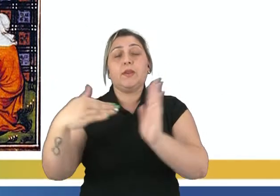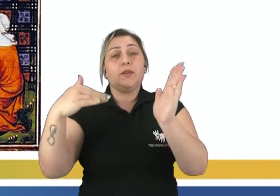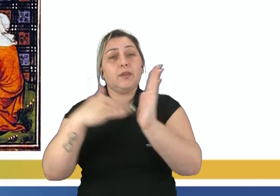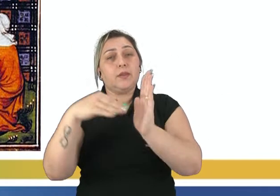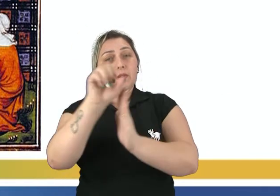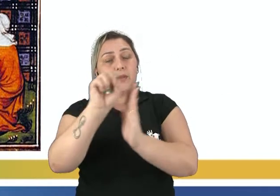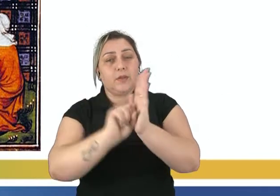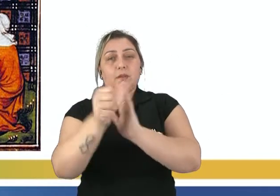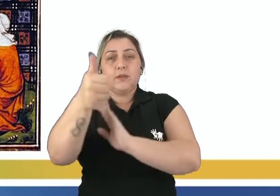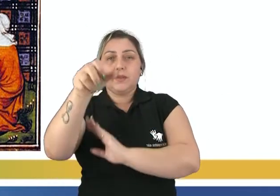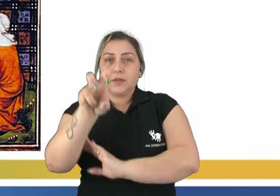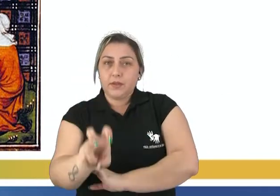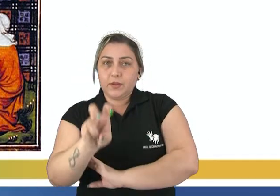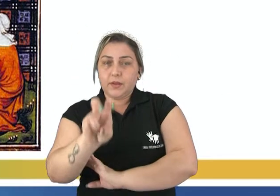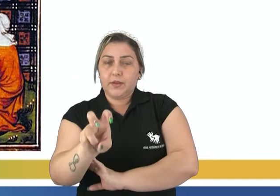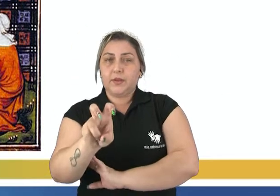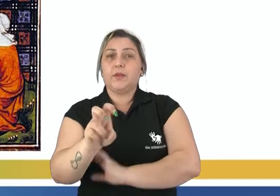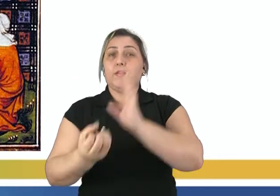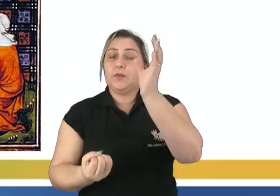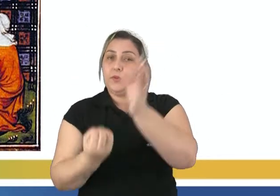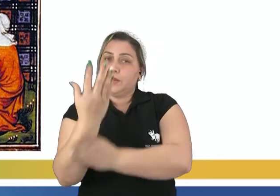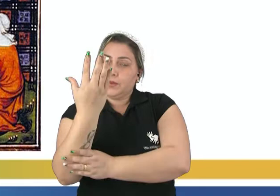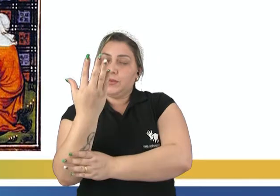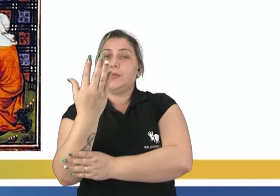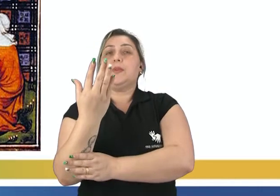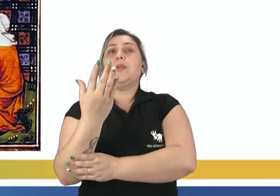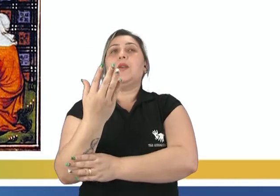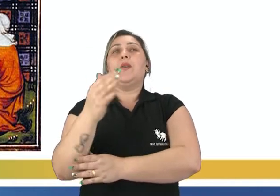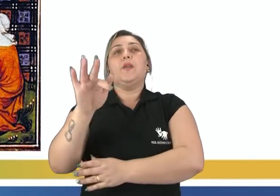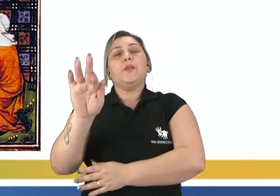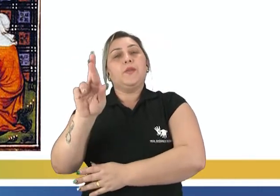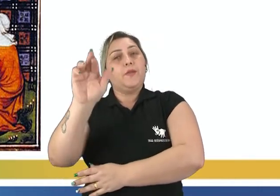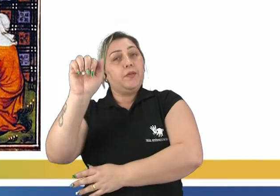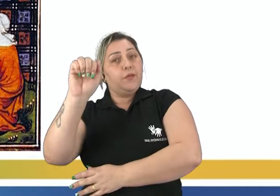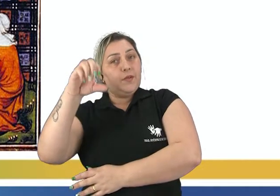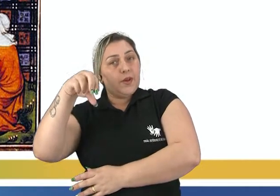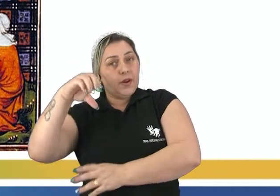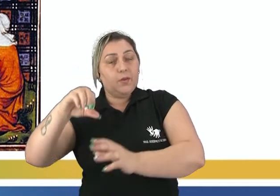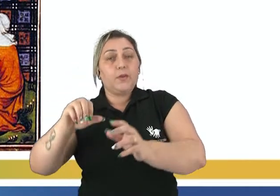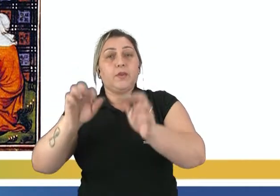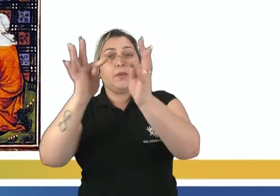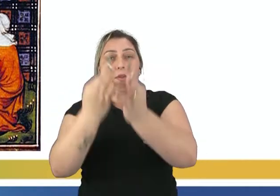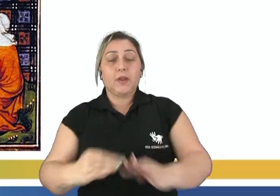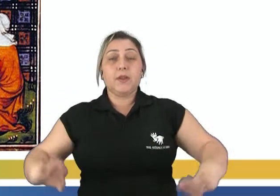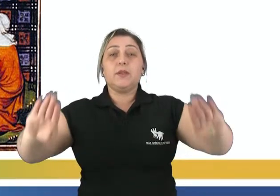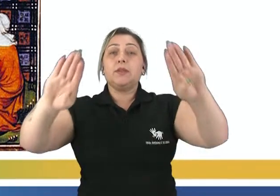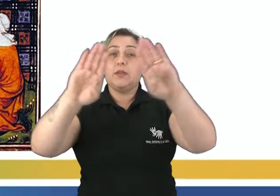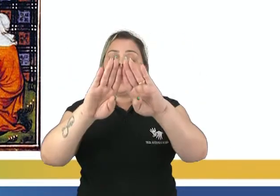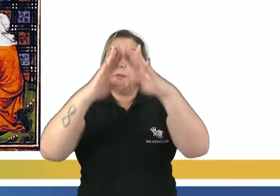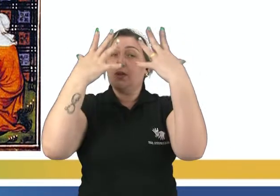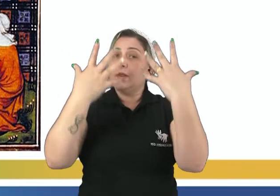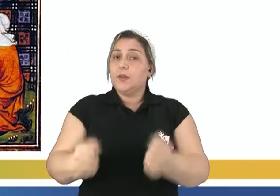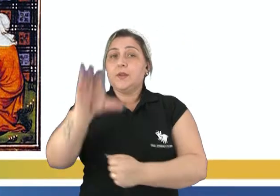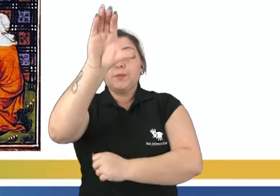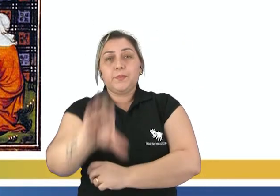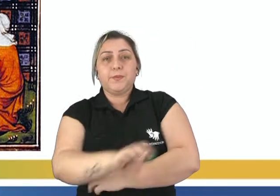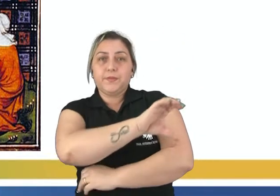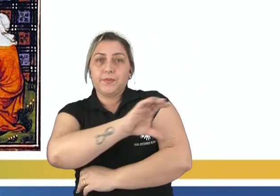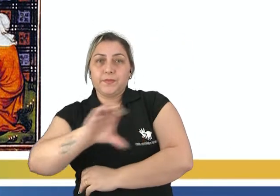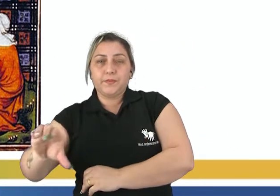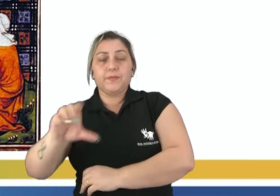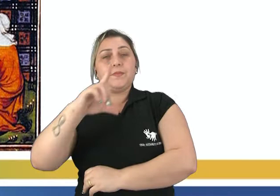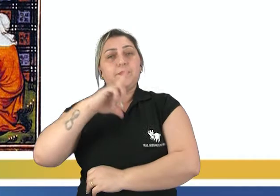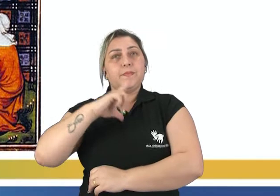século XV. Sobretudo quando os francos e as tribos germânicas aderiram ao cristianismo. E aí a gente tem